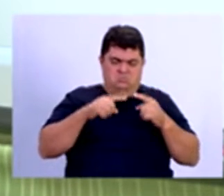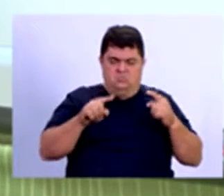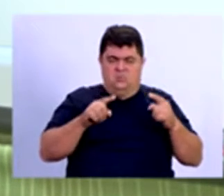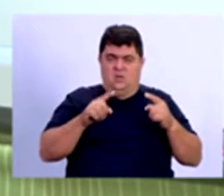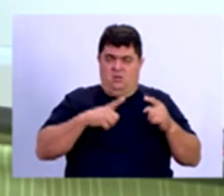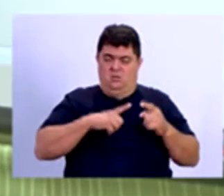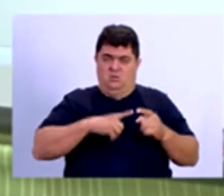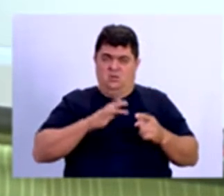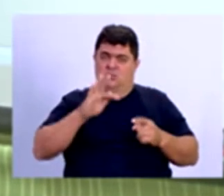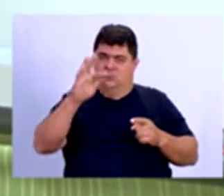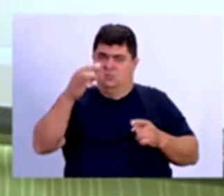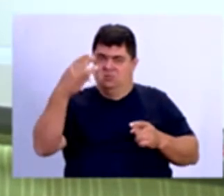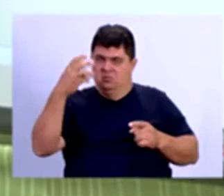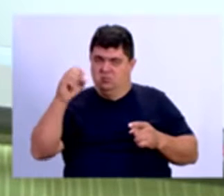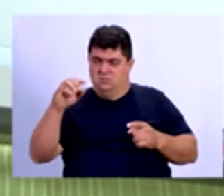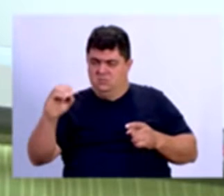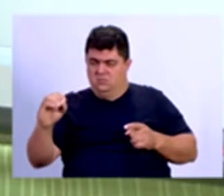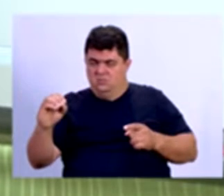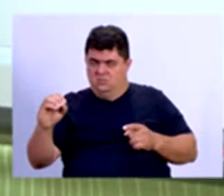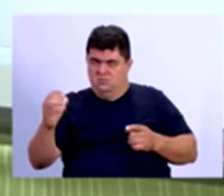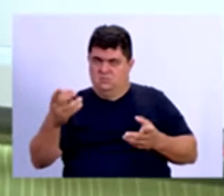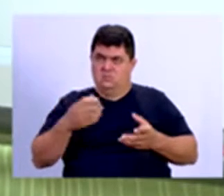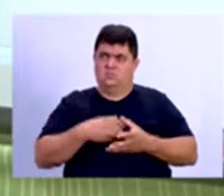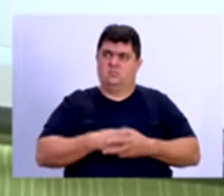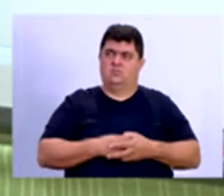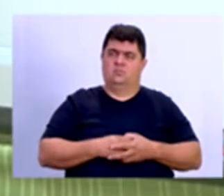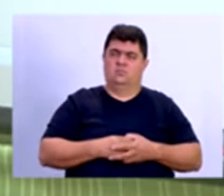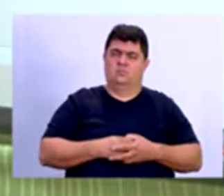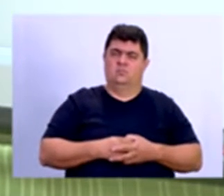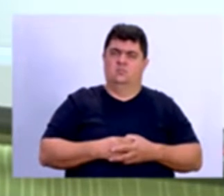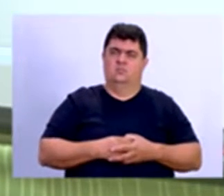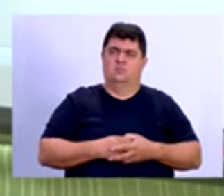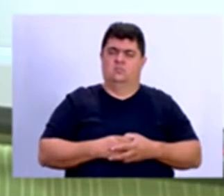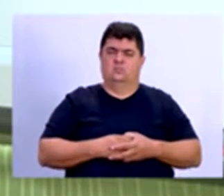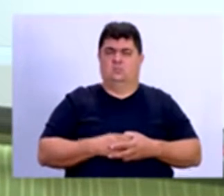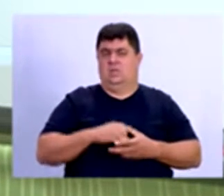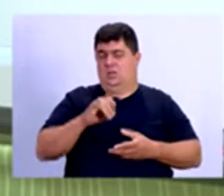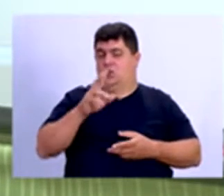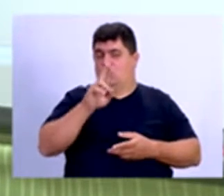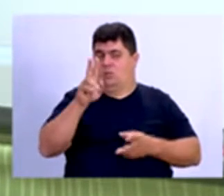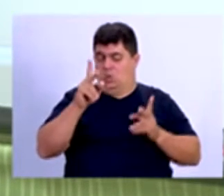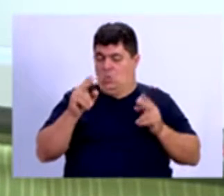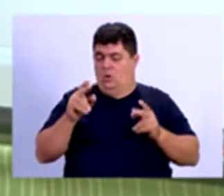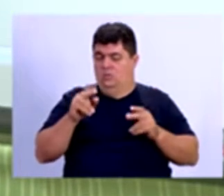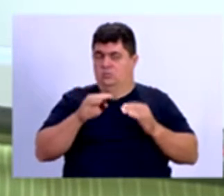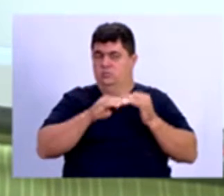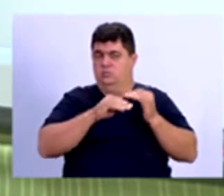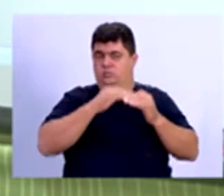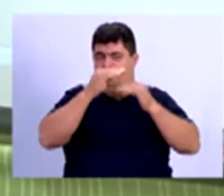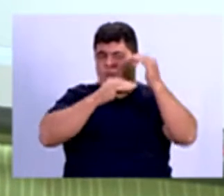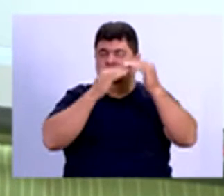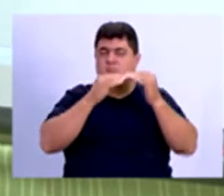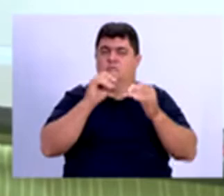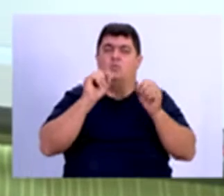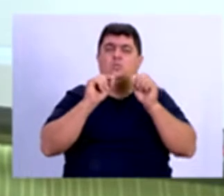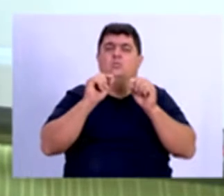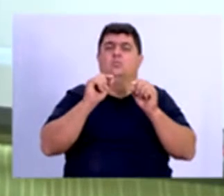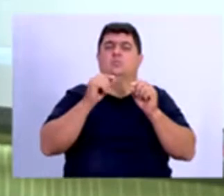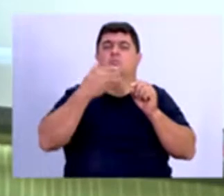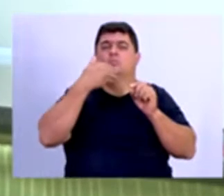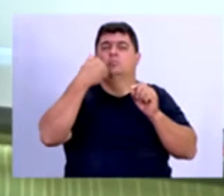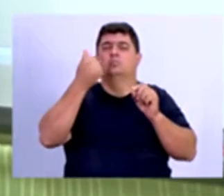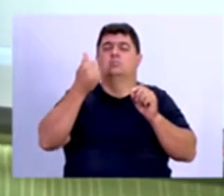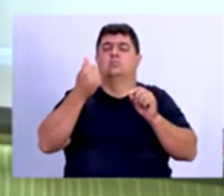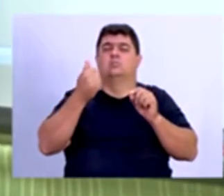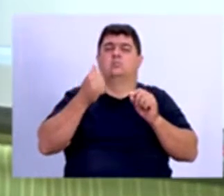3.0 se é que ela vai ter essa essa denominação né o que vem é com o tratamento